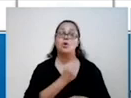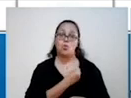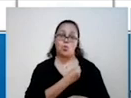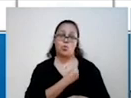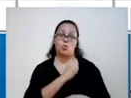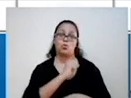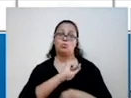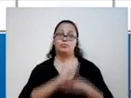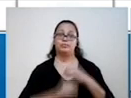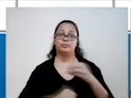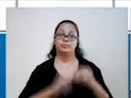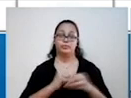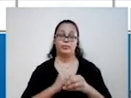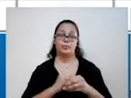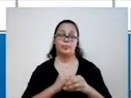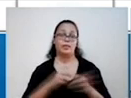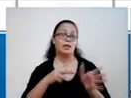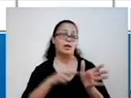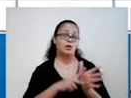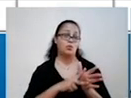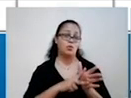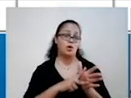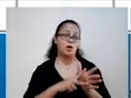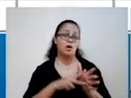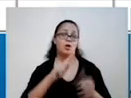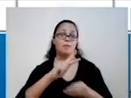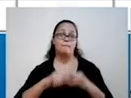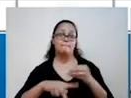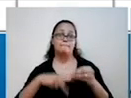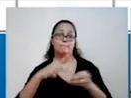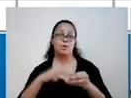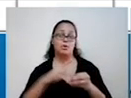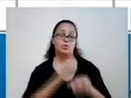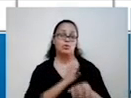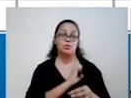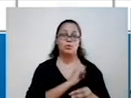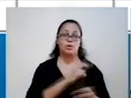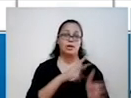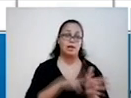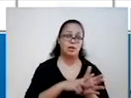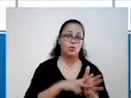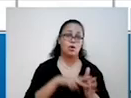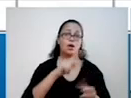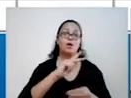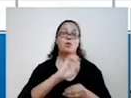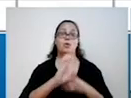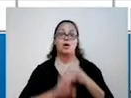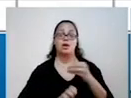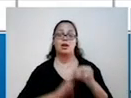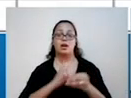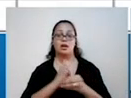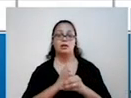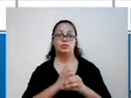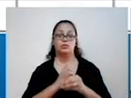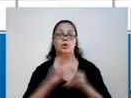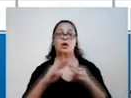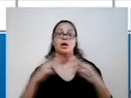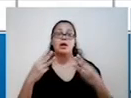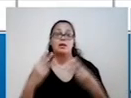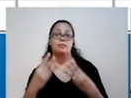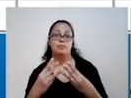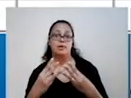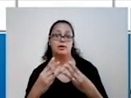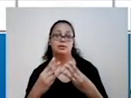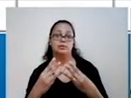de prótons, que é igual ao número de elétrons. Também, reforçando que o número de massa é igual a prótons mais